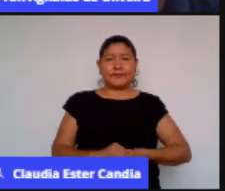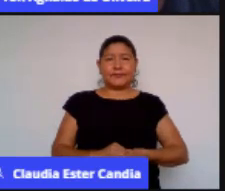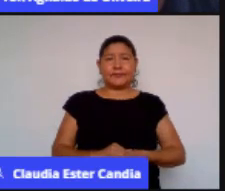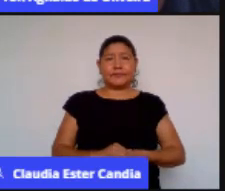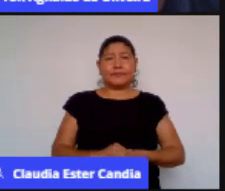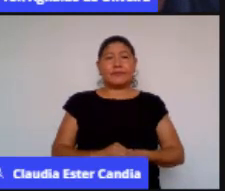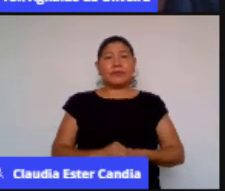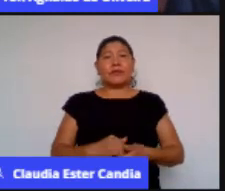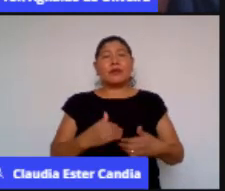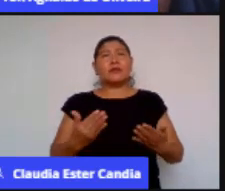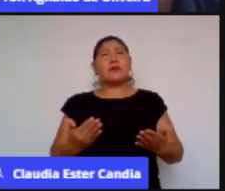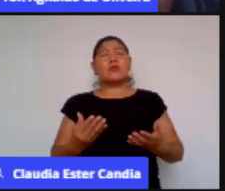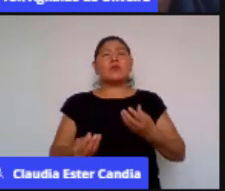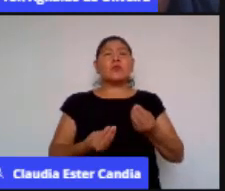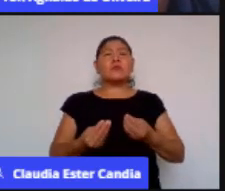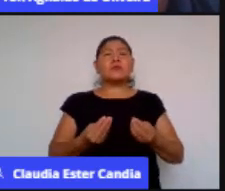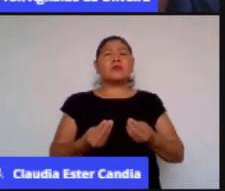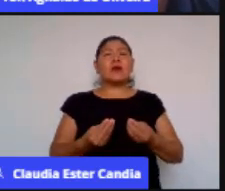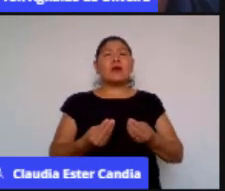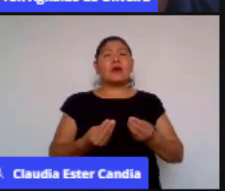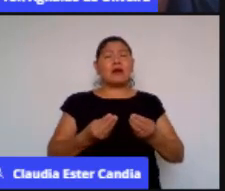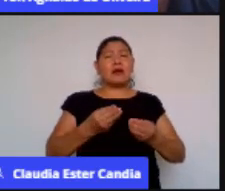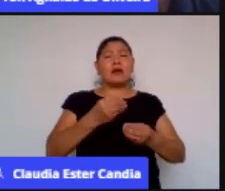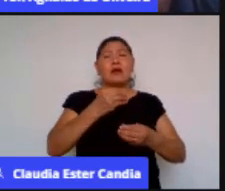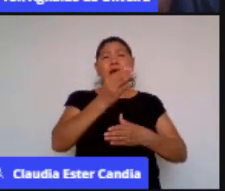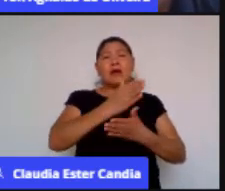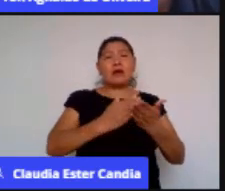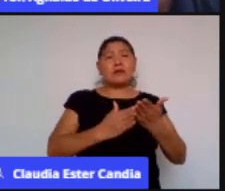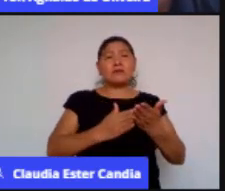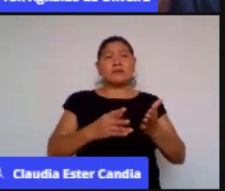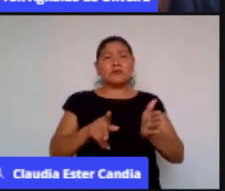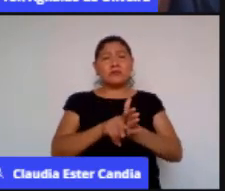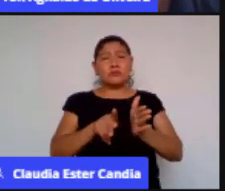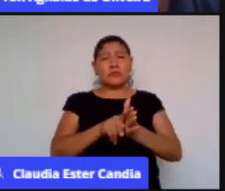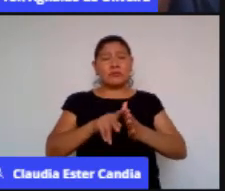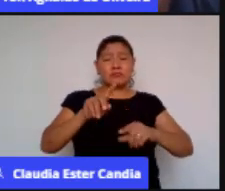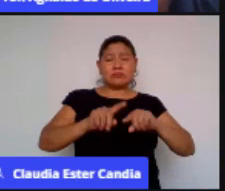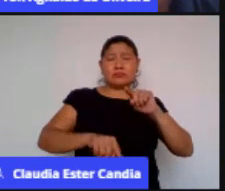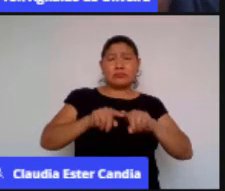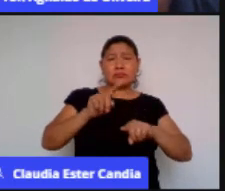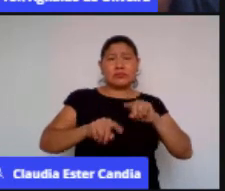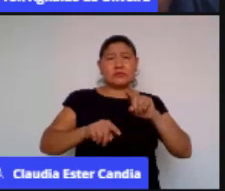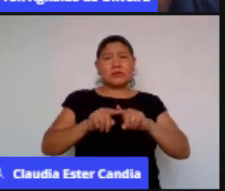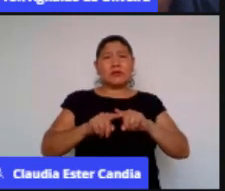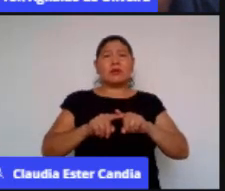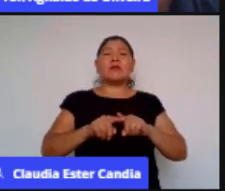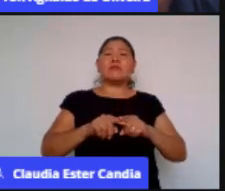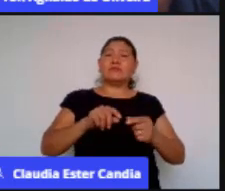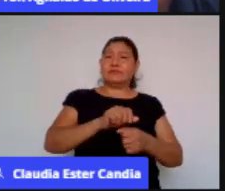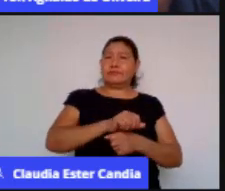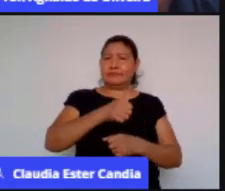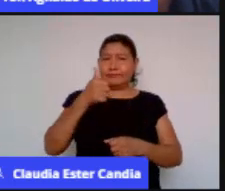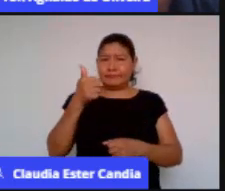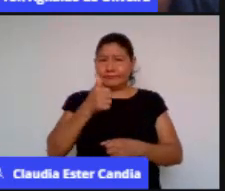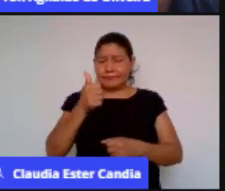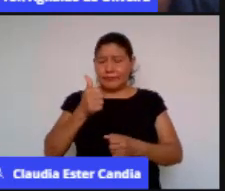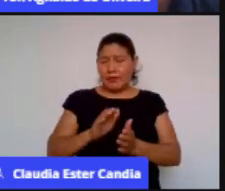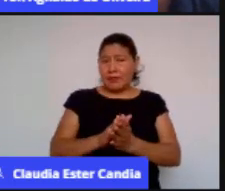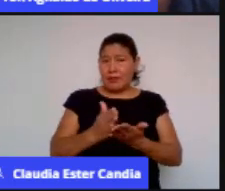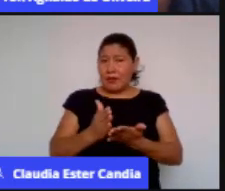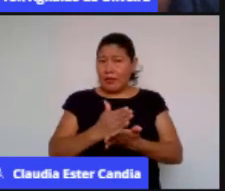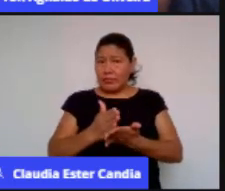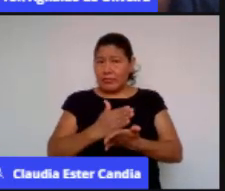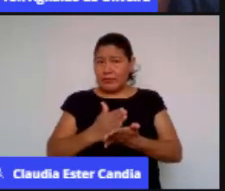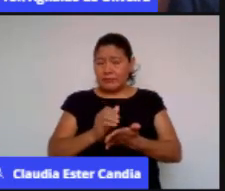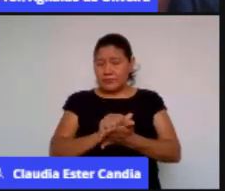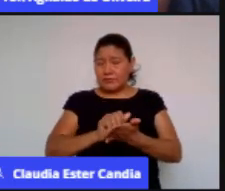Bom, e como está dividido, então, os cadernos base? Veja que nós falamos que vocês vão ter o caderno de atividade diagnóstica, que é o primeiro que vocês